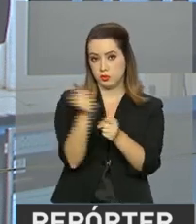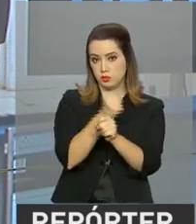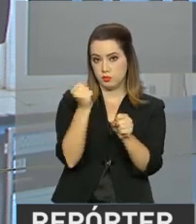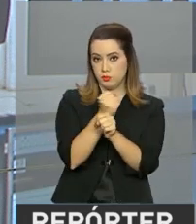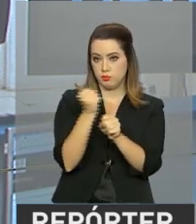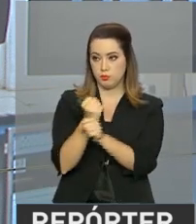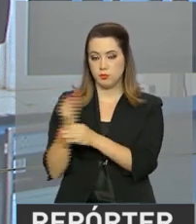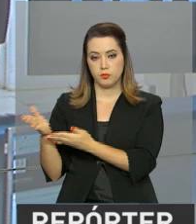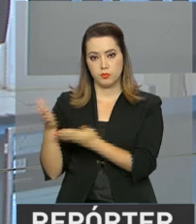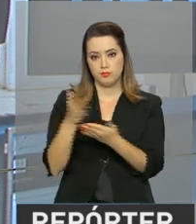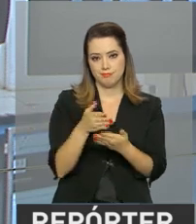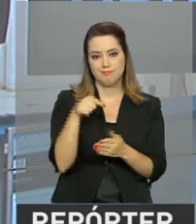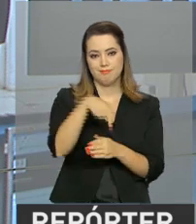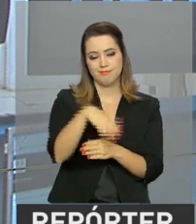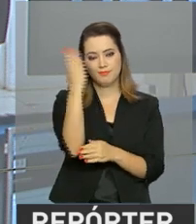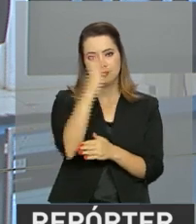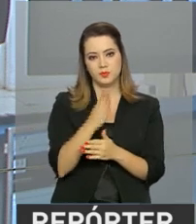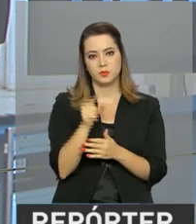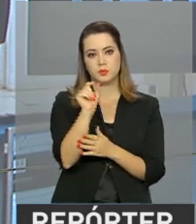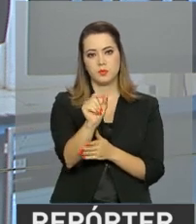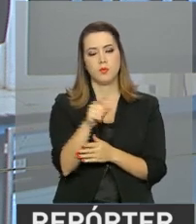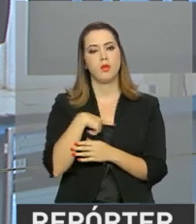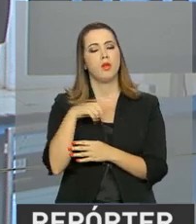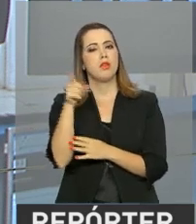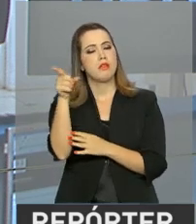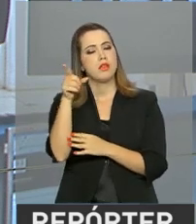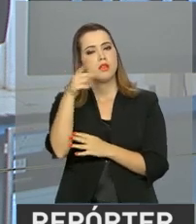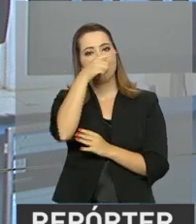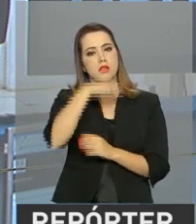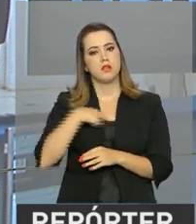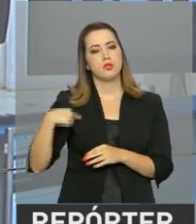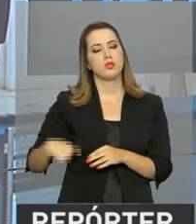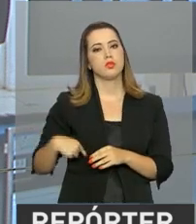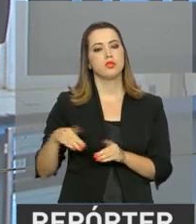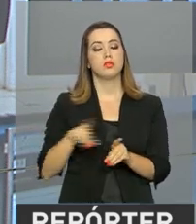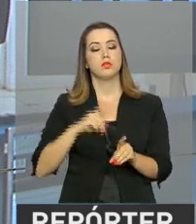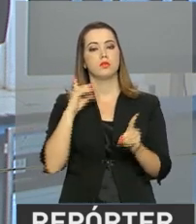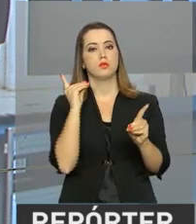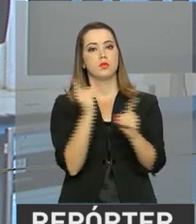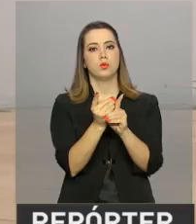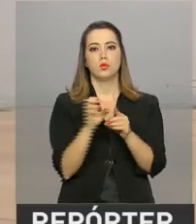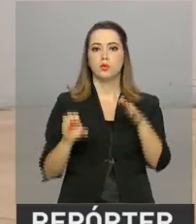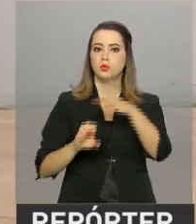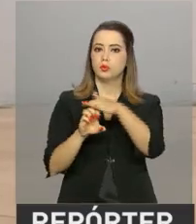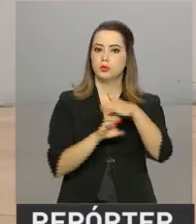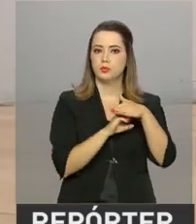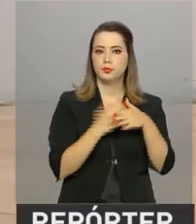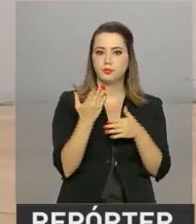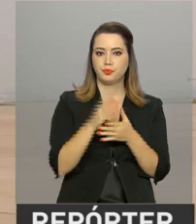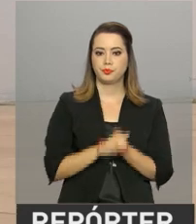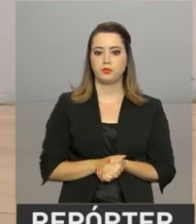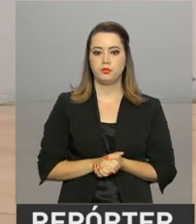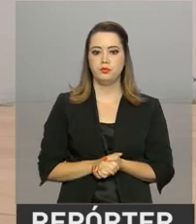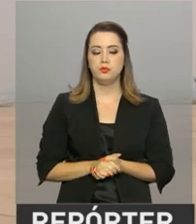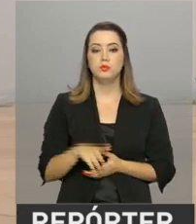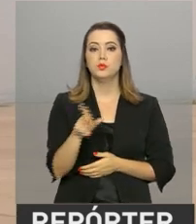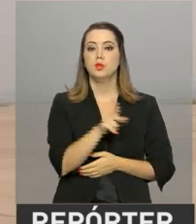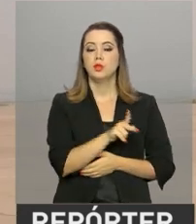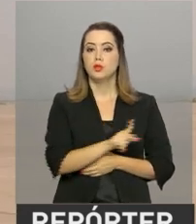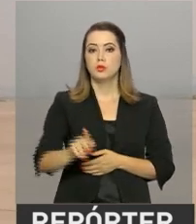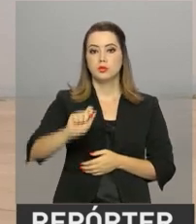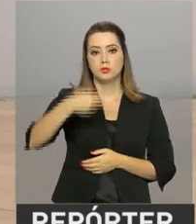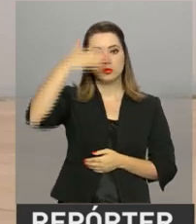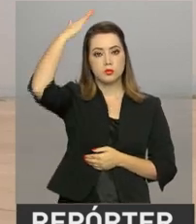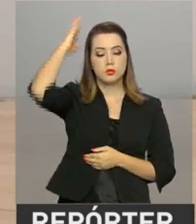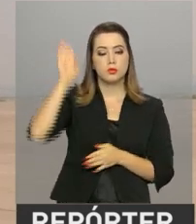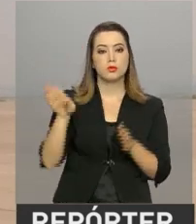Em Xangai, Temer participou de encontro com empresários brasileiros e chineses. O presidente Michel Temer chegou a